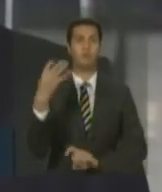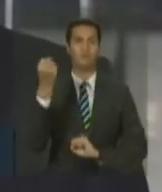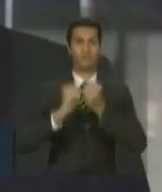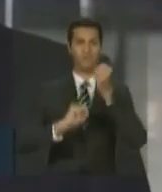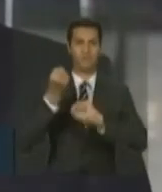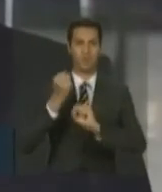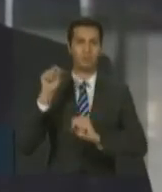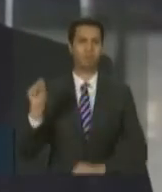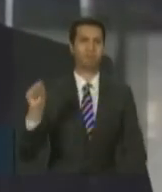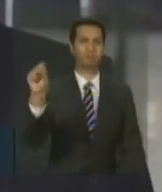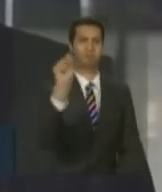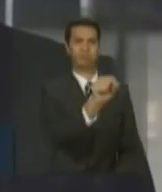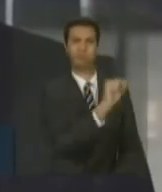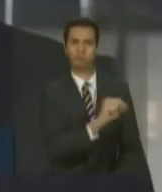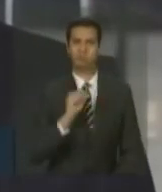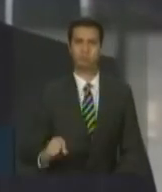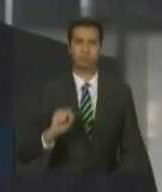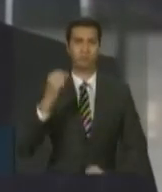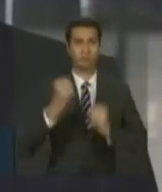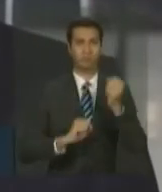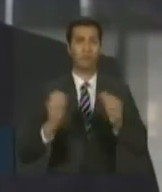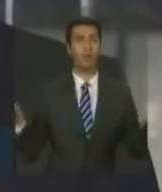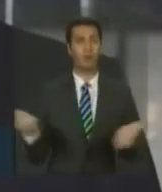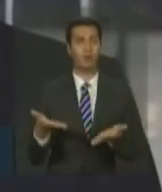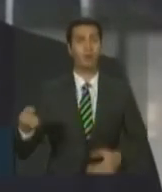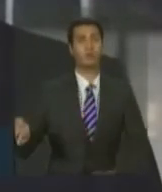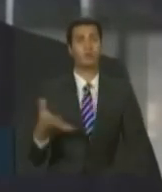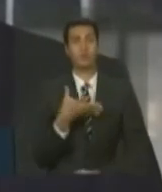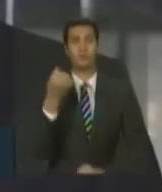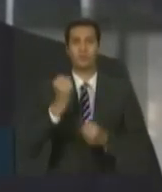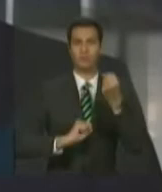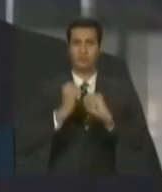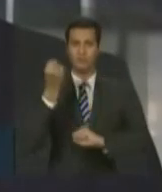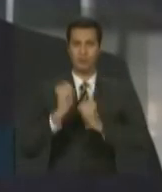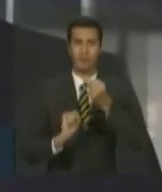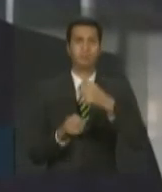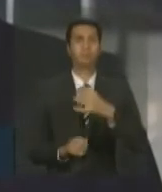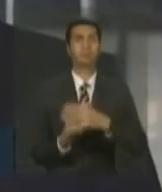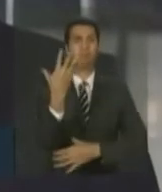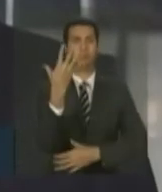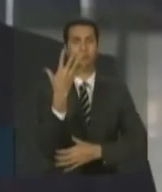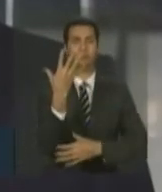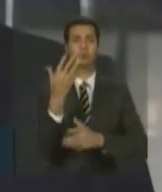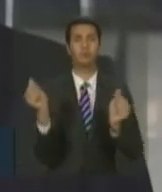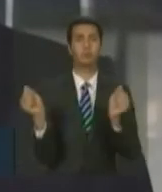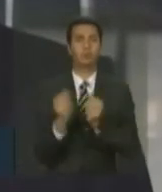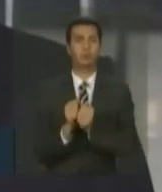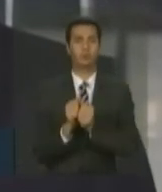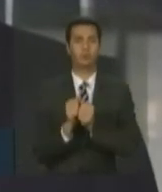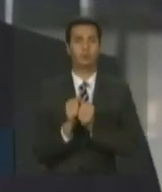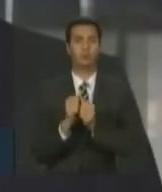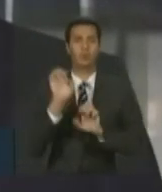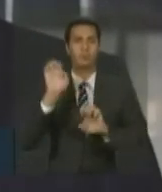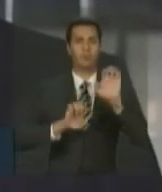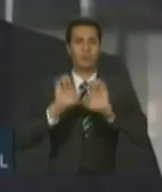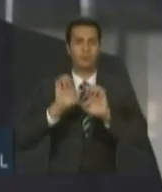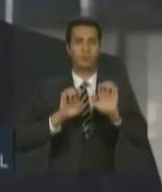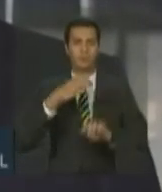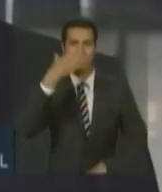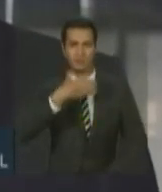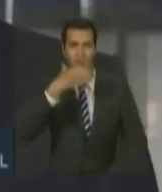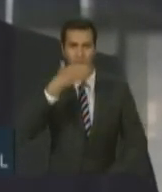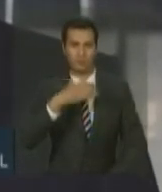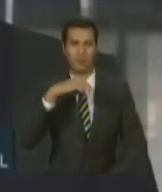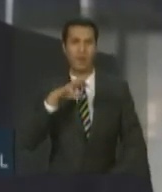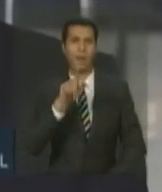produzindo e agora está implantando uma nova planta em cooperação com a Apple.